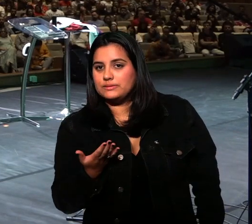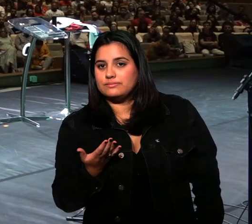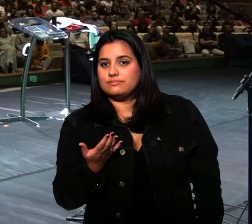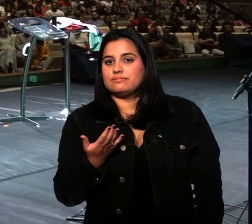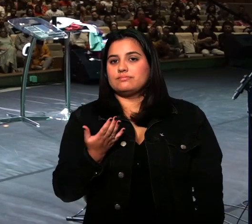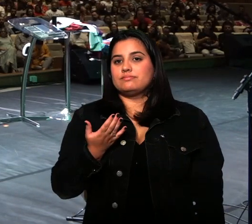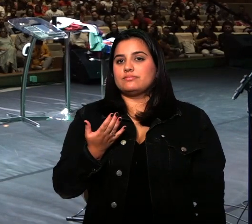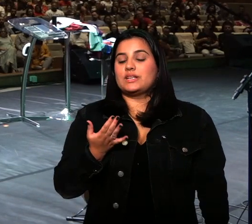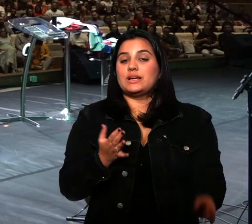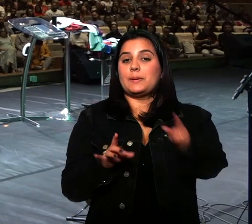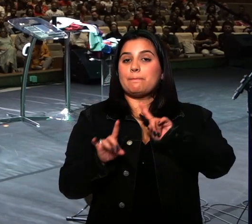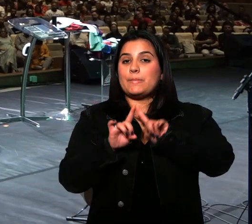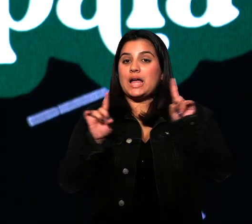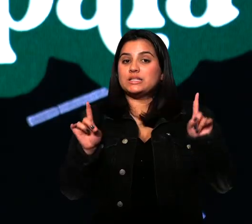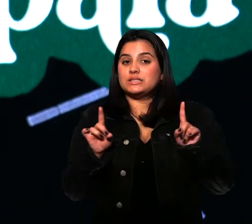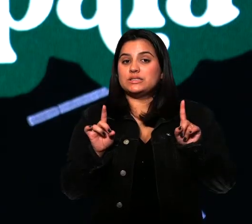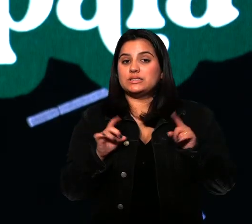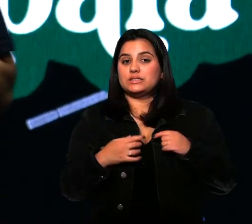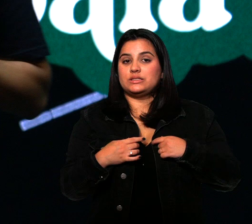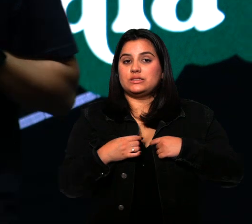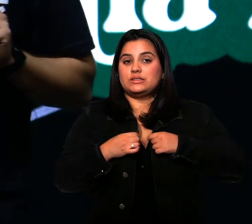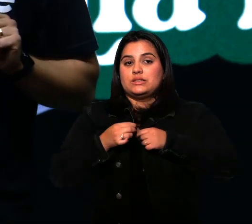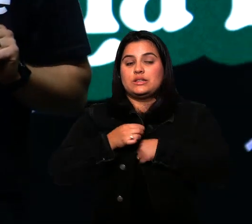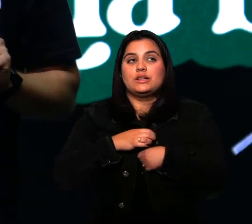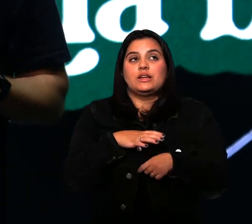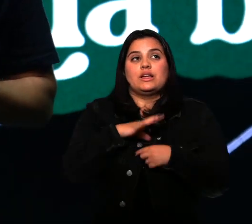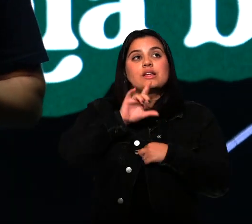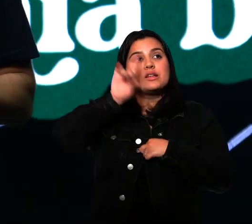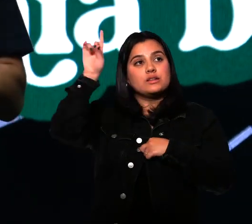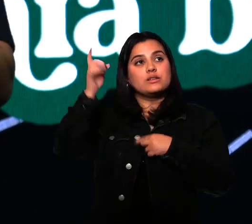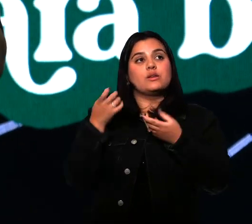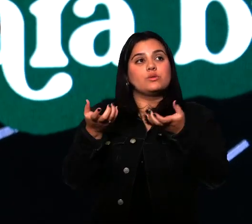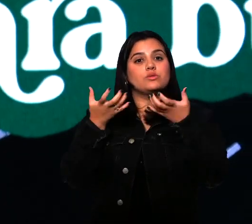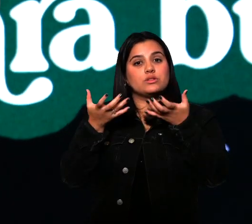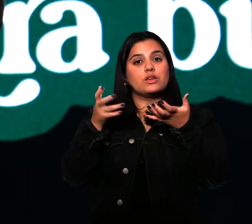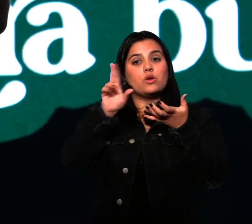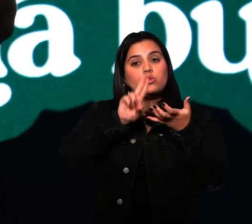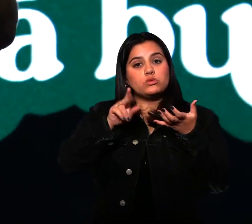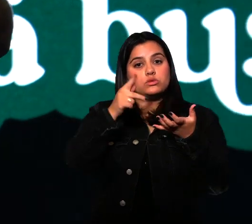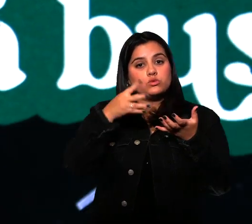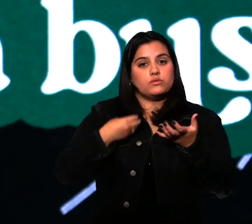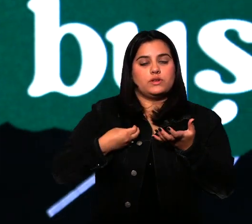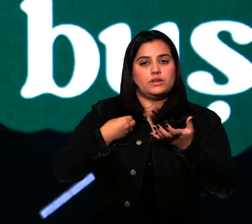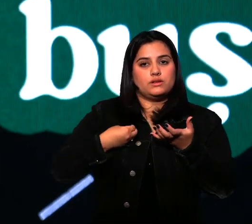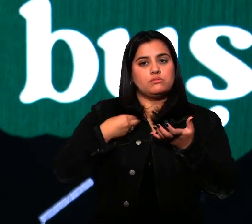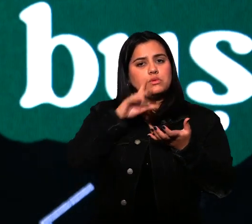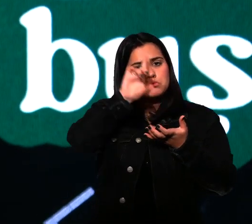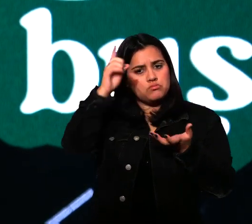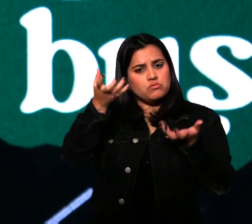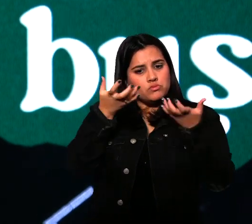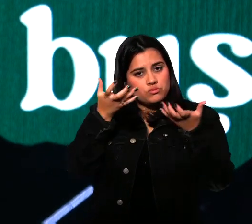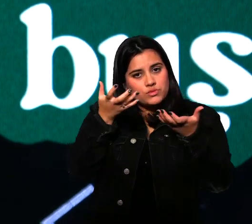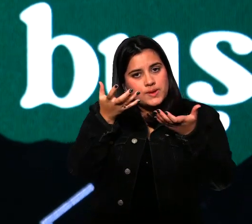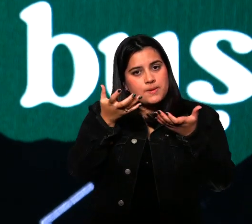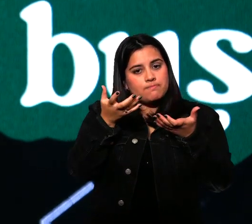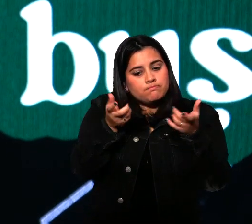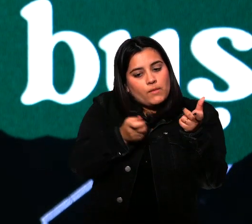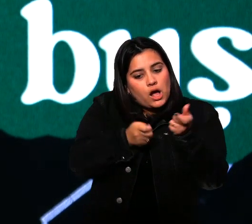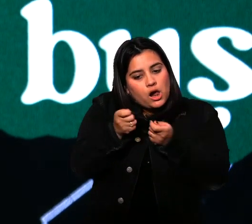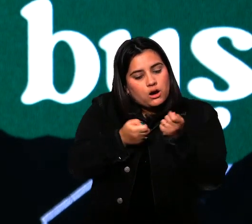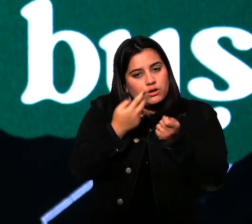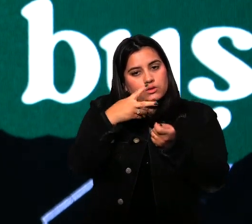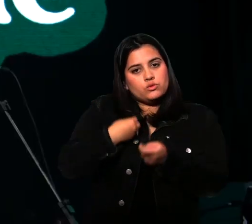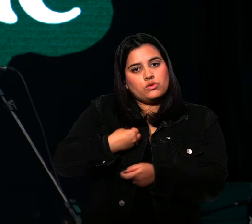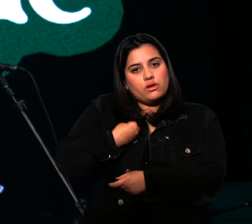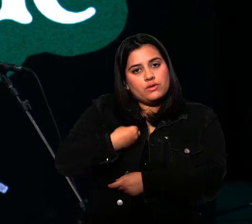mundo, mas Deus quer trabalhar na tua vida, através da minha vida, através da vida